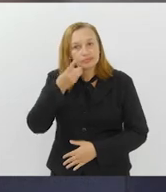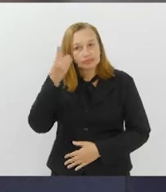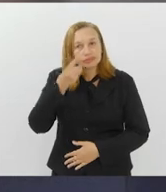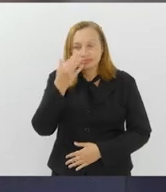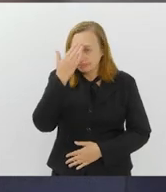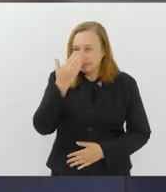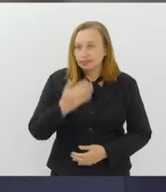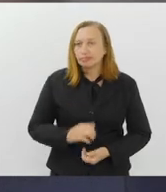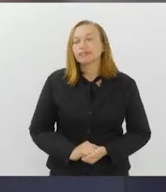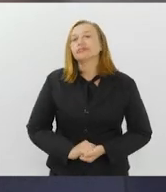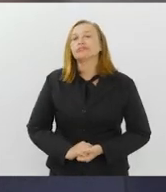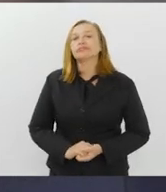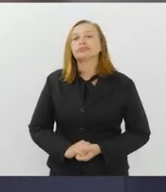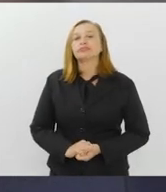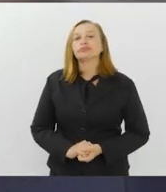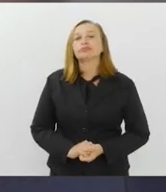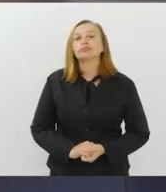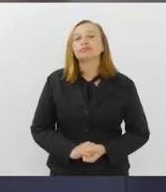Obrigado.